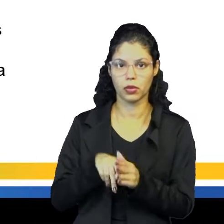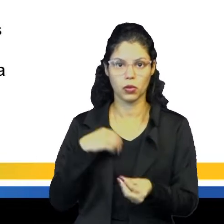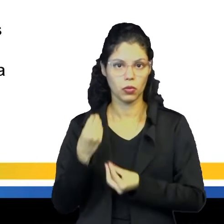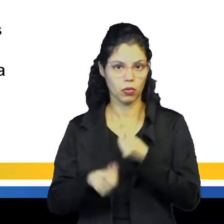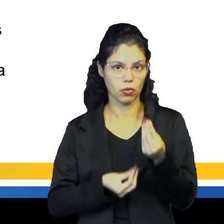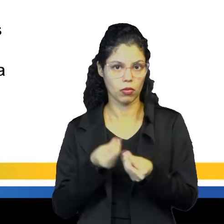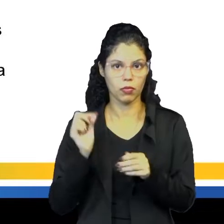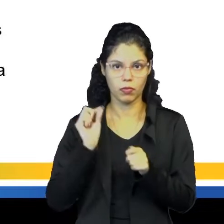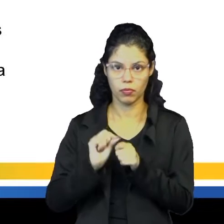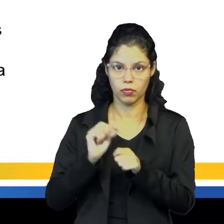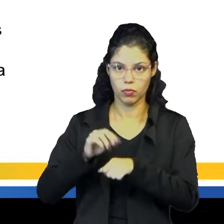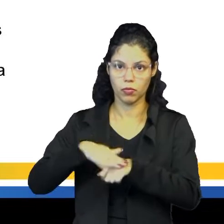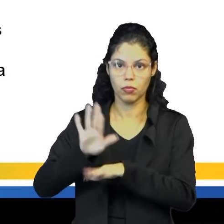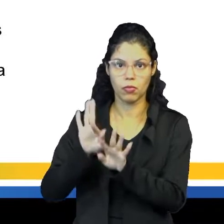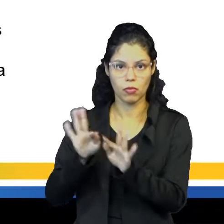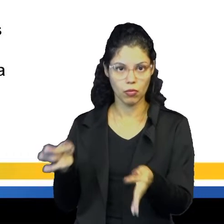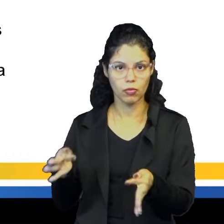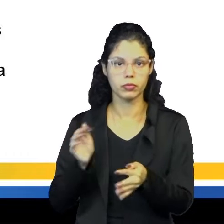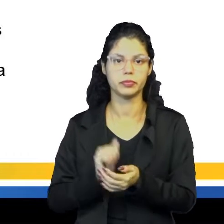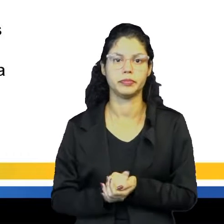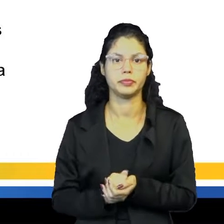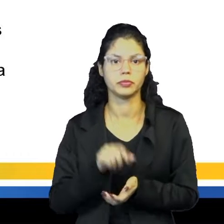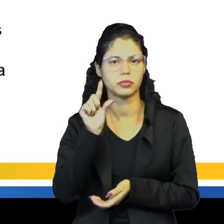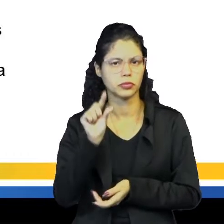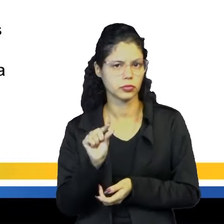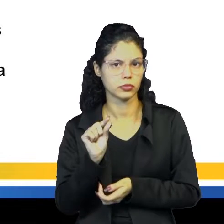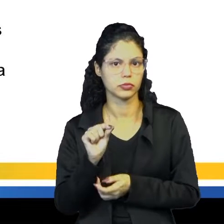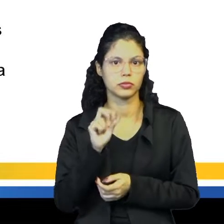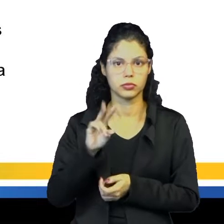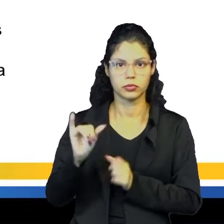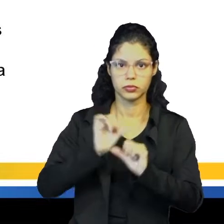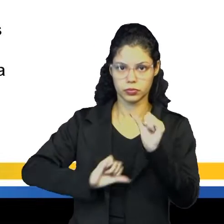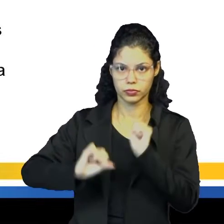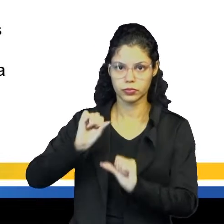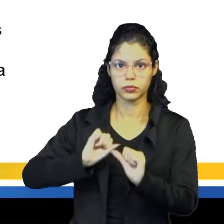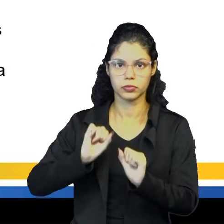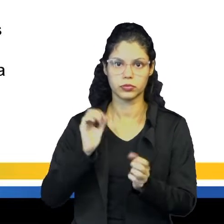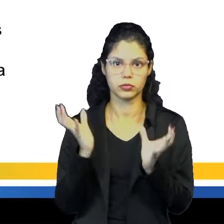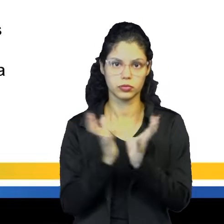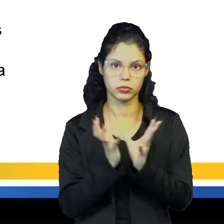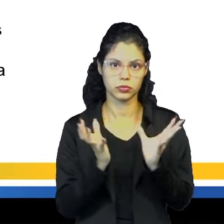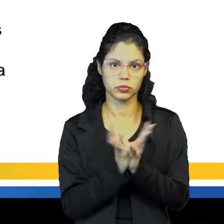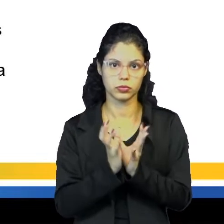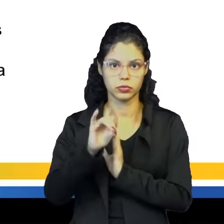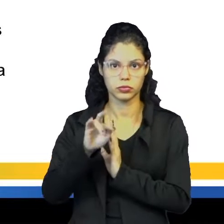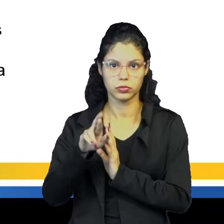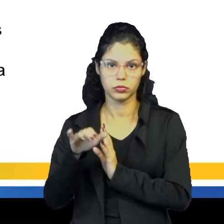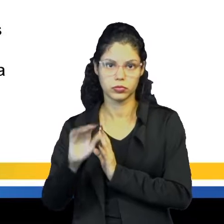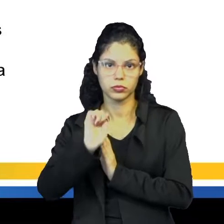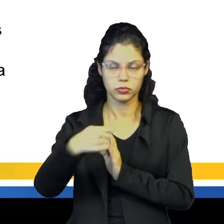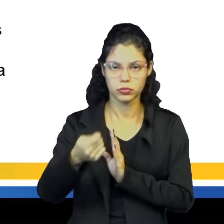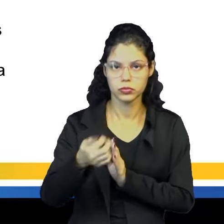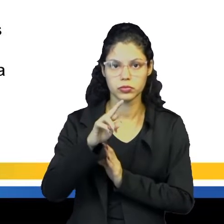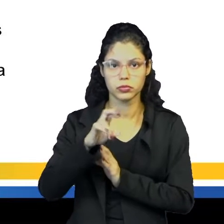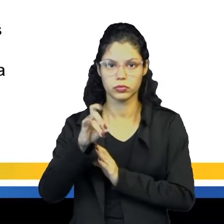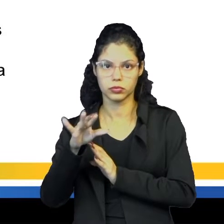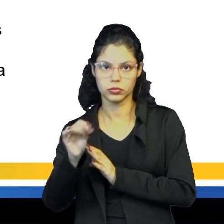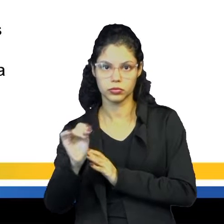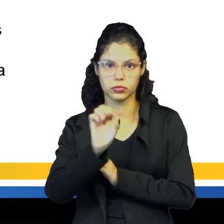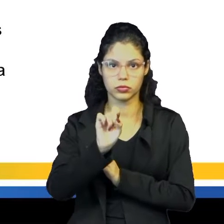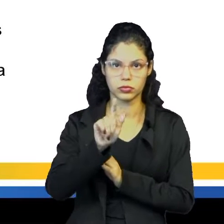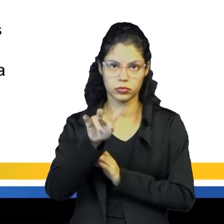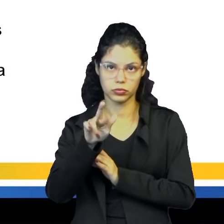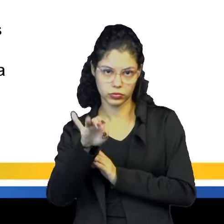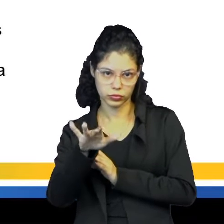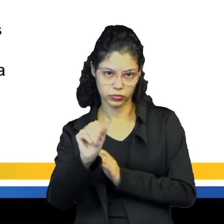formas tornaram-se mais simples e aos poucos elas foram se transformando em um conjunto de centenas de sinais fonéticos e